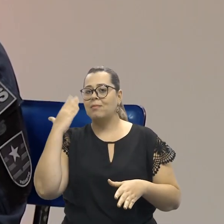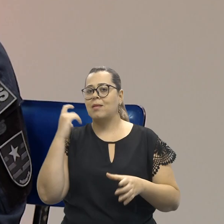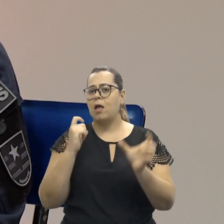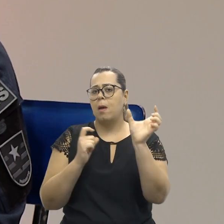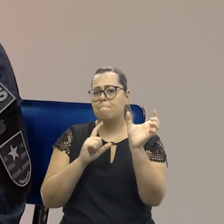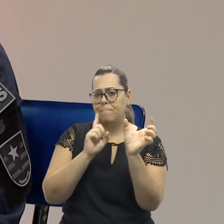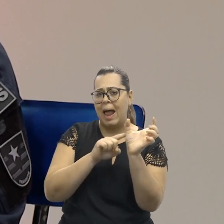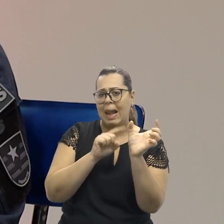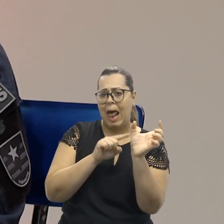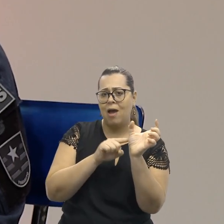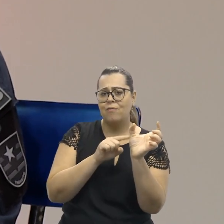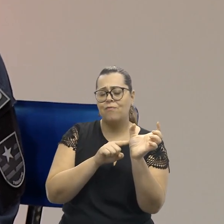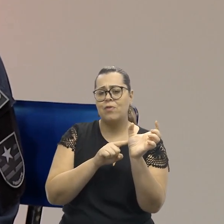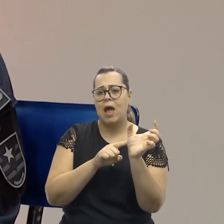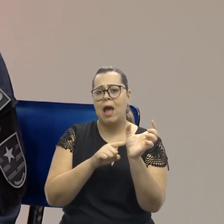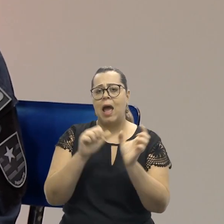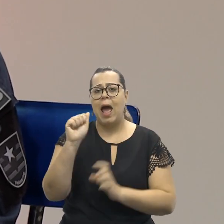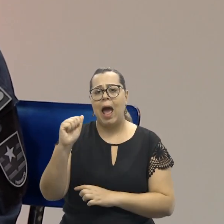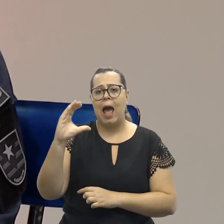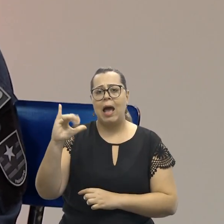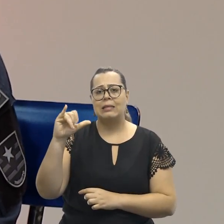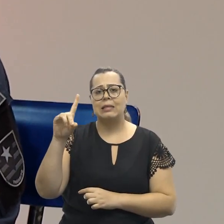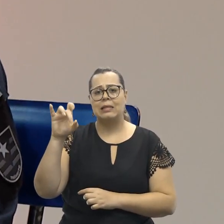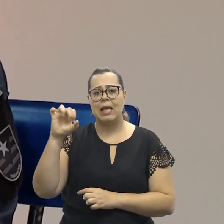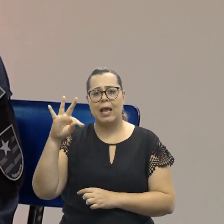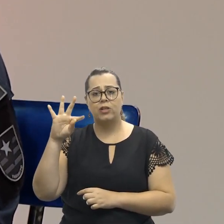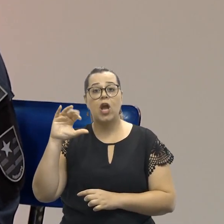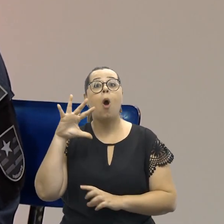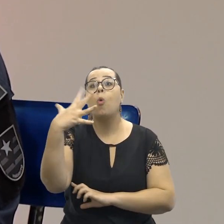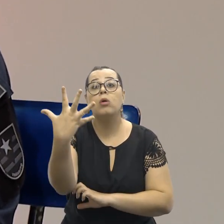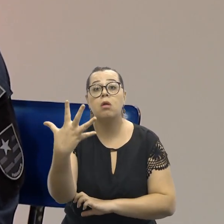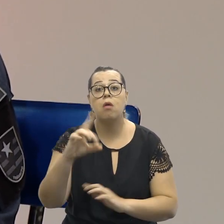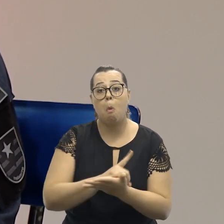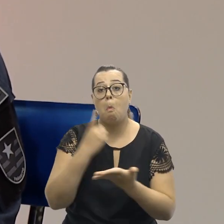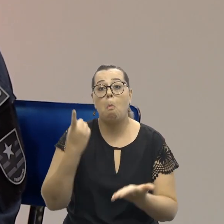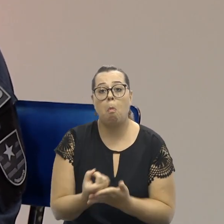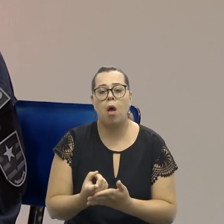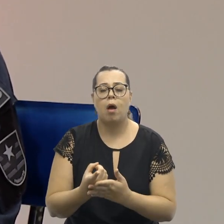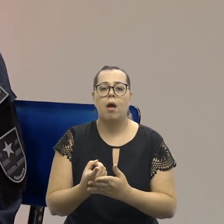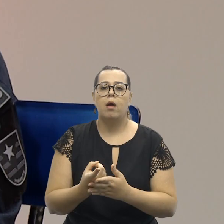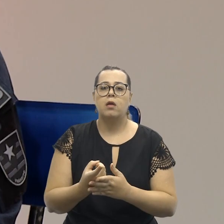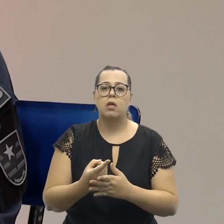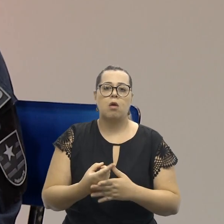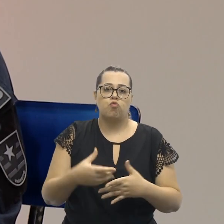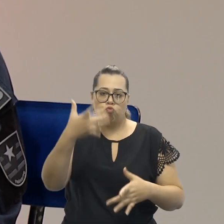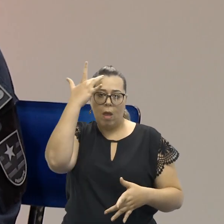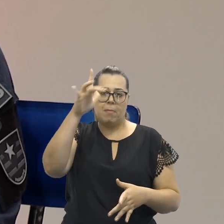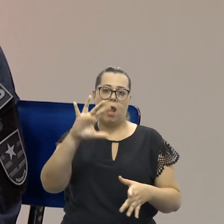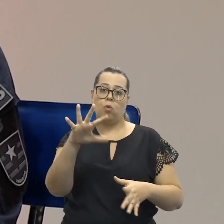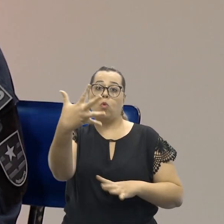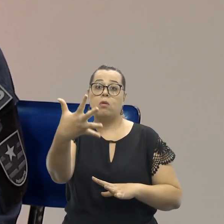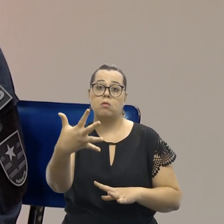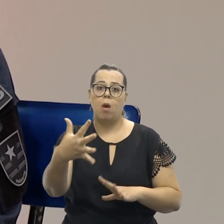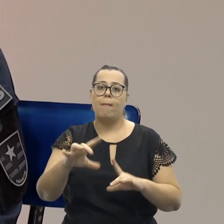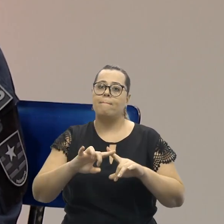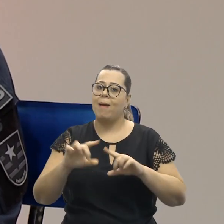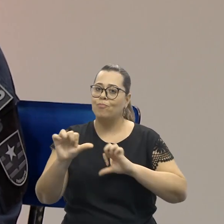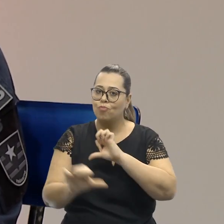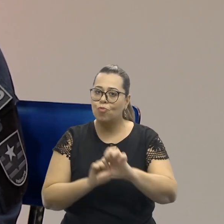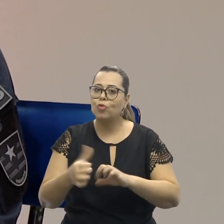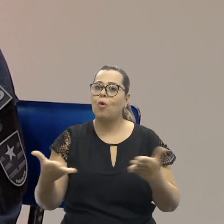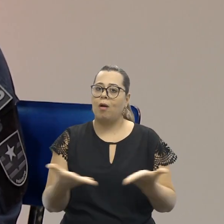prever. Mas o sinistro ele é previsível. Então, como a gente está dizendo, se a pessoa está transitando numa velocidade superior à da